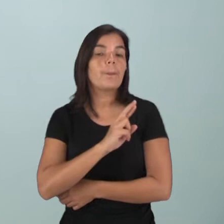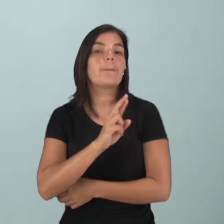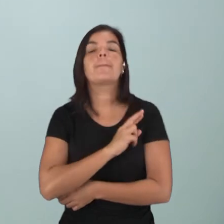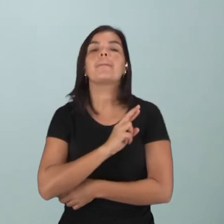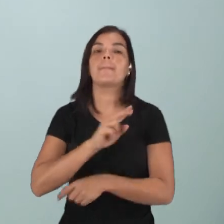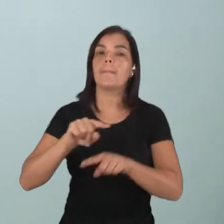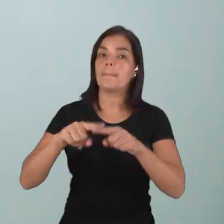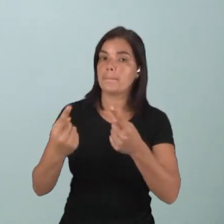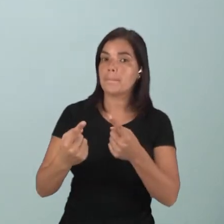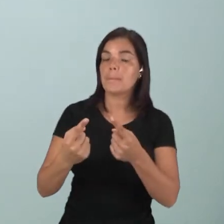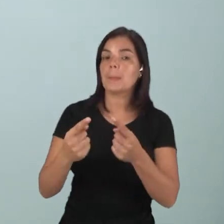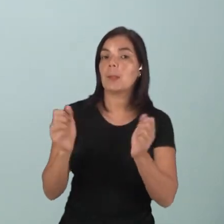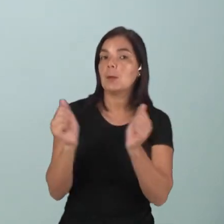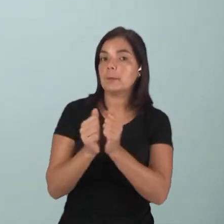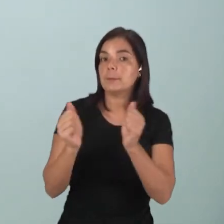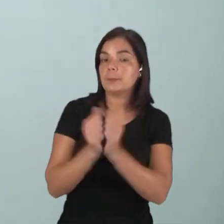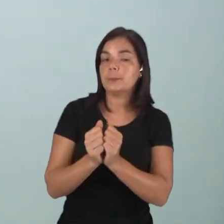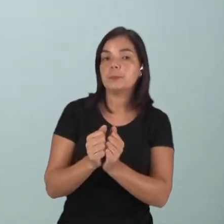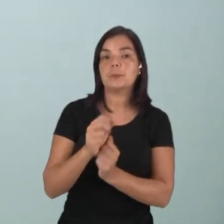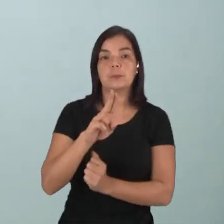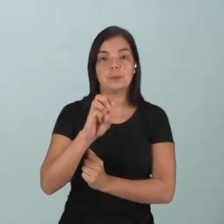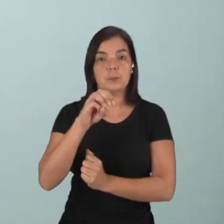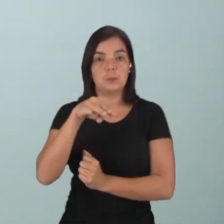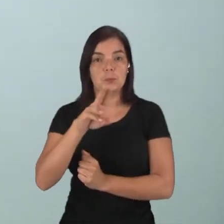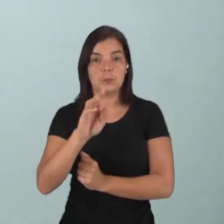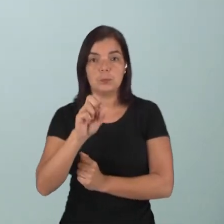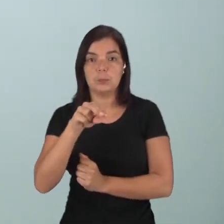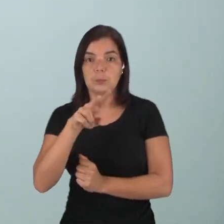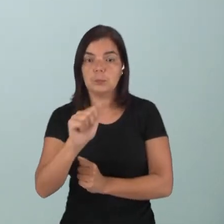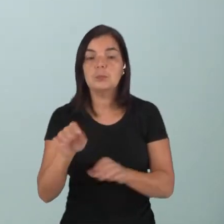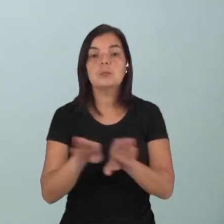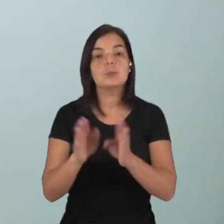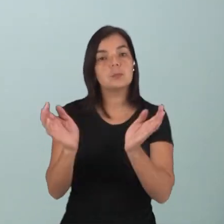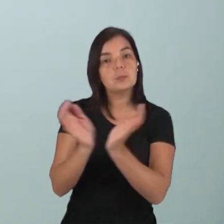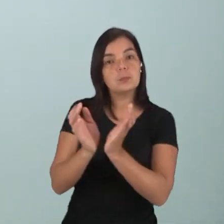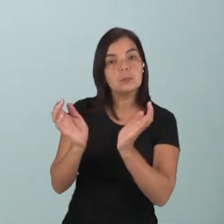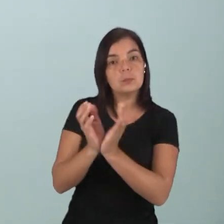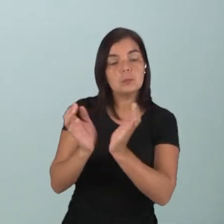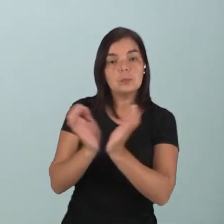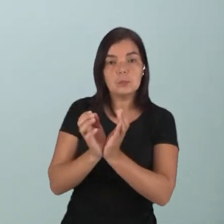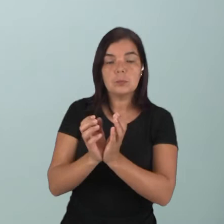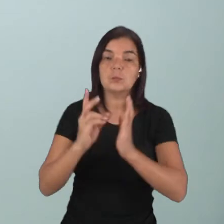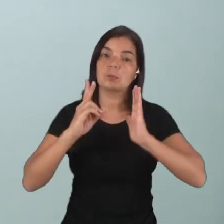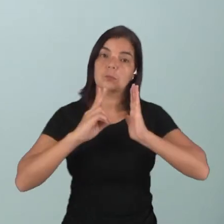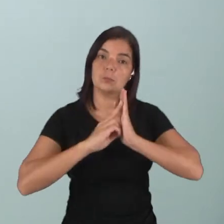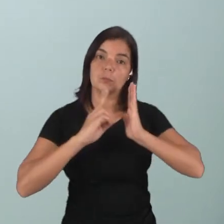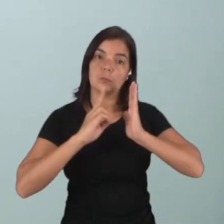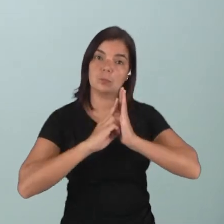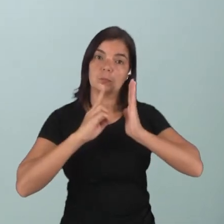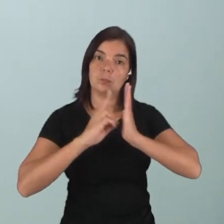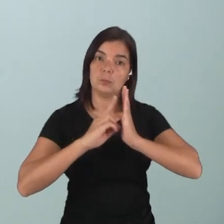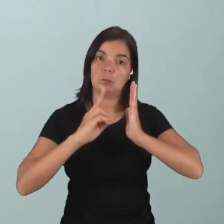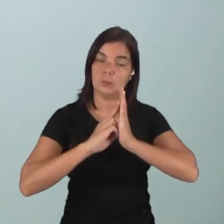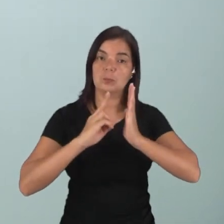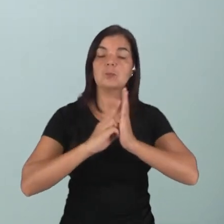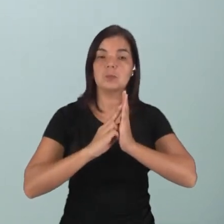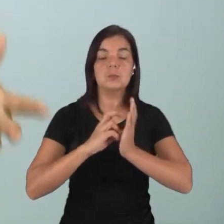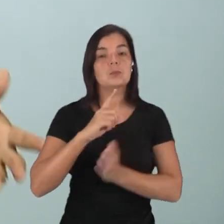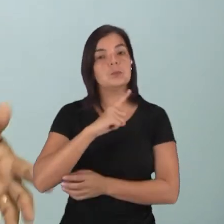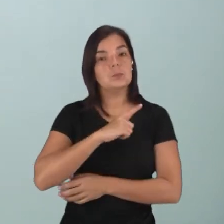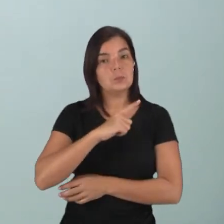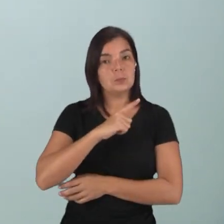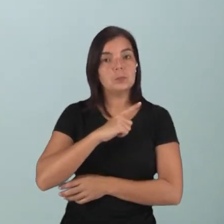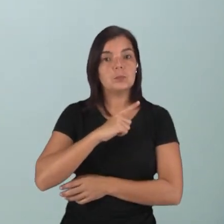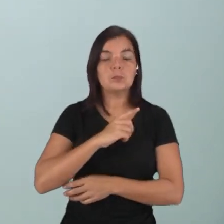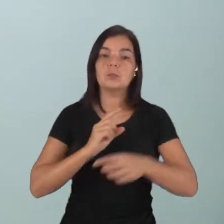Umbanda, Quimbanda, que vieram com os africanos, nós temos também as comunidades indígenas, né? ou nativas, que têm a